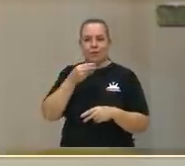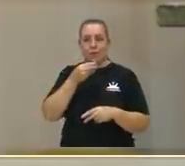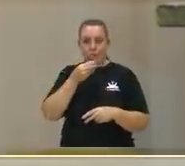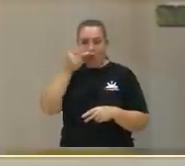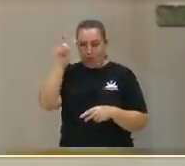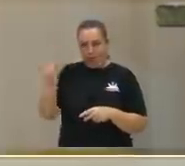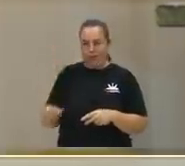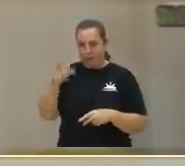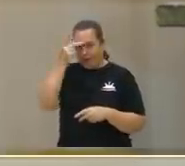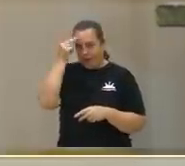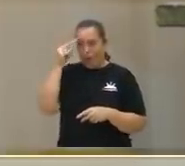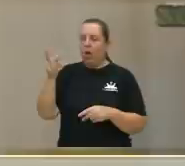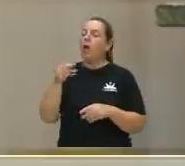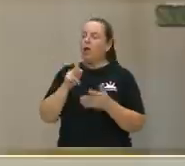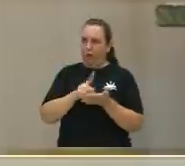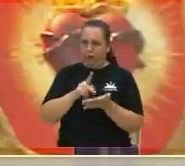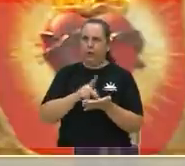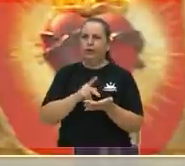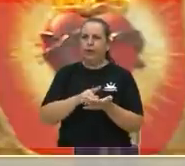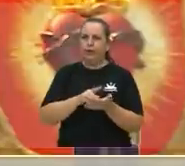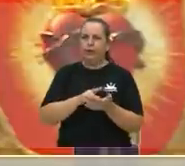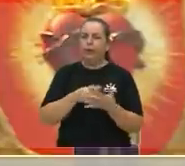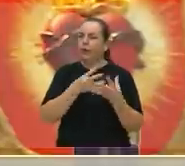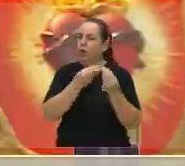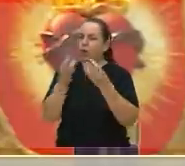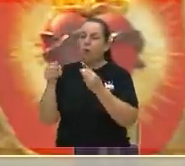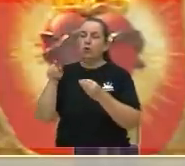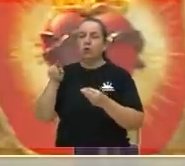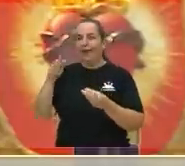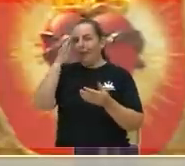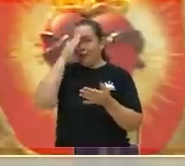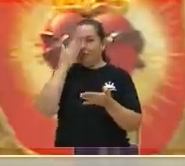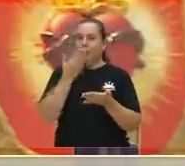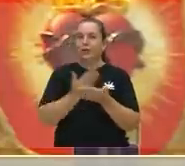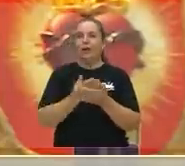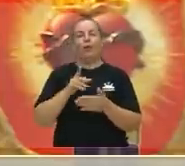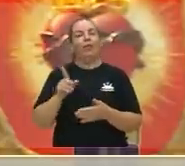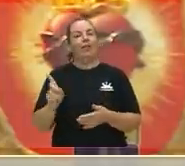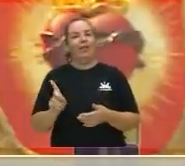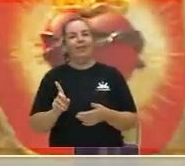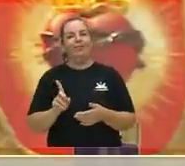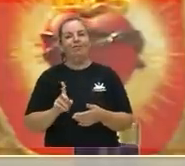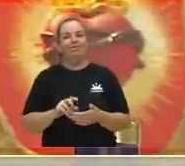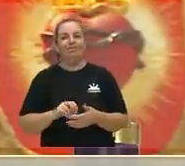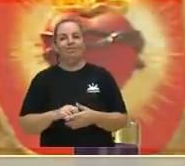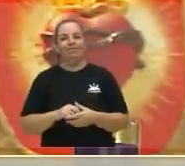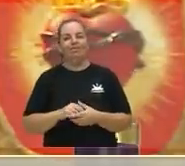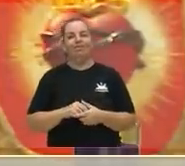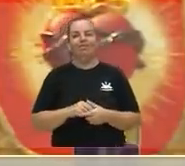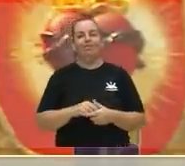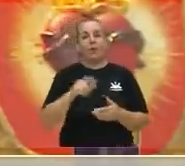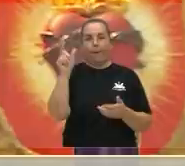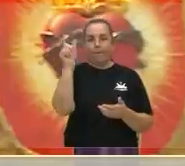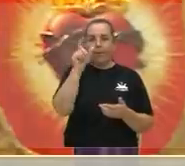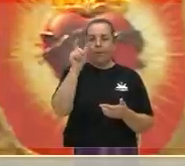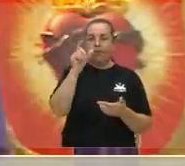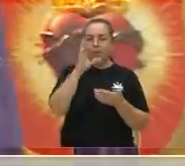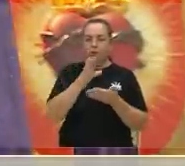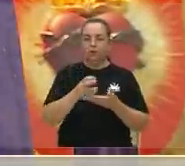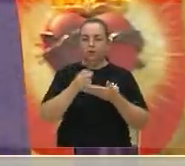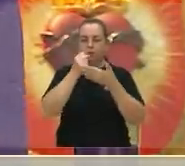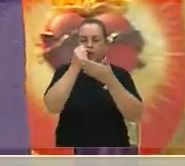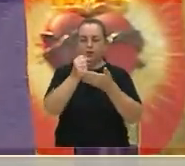verdade o e muitos ali acreditaram nele a palavra